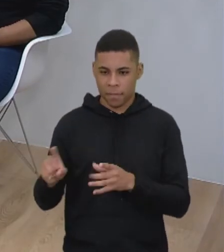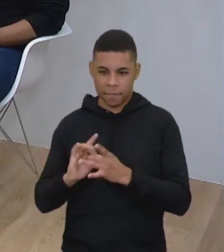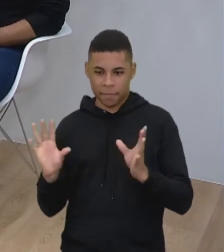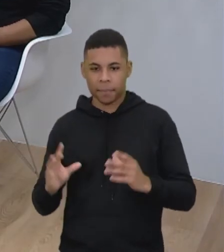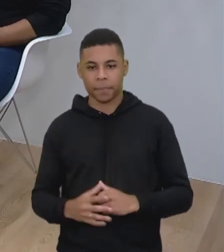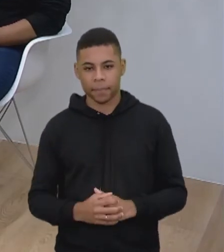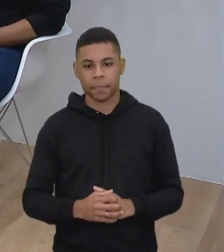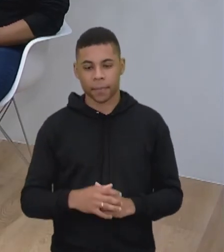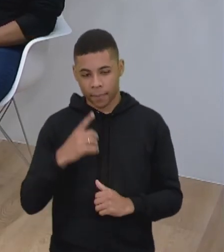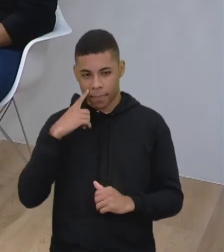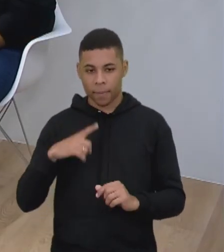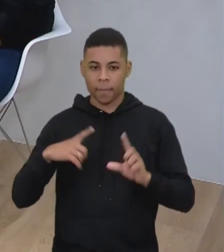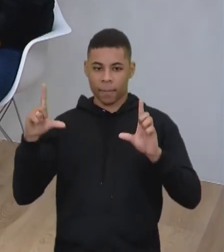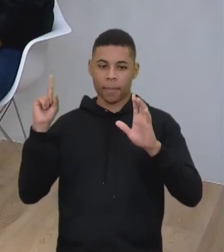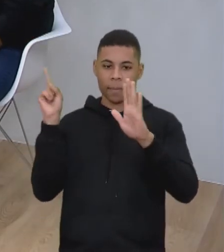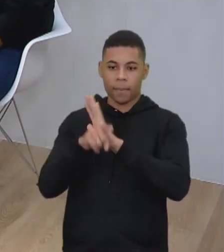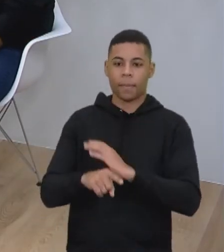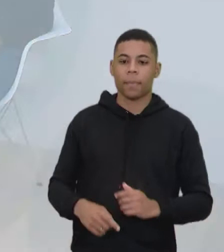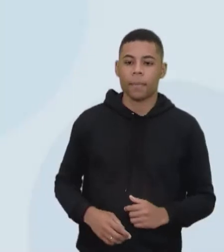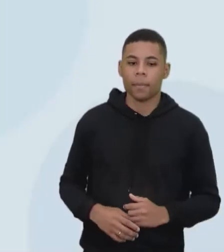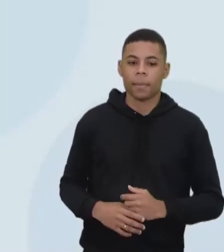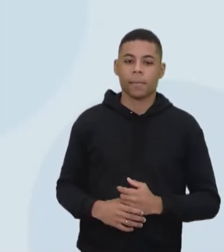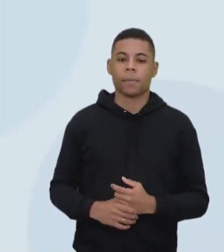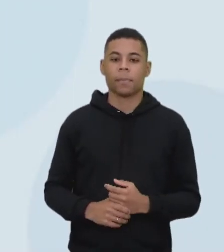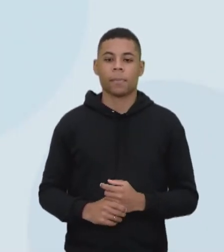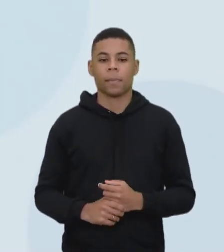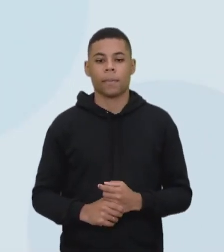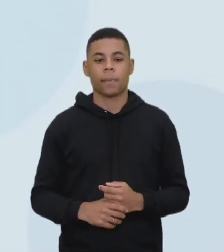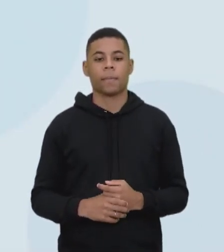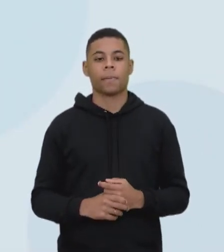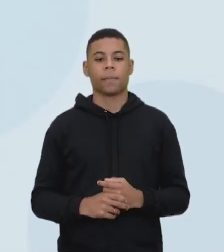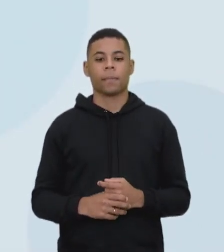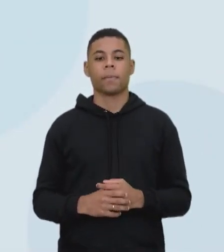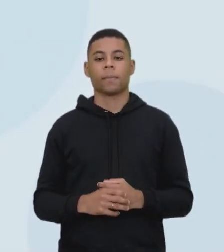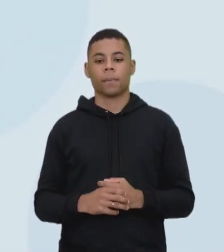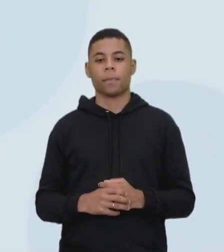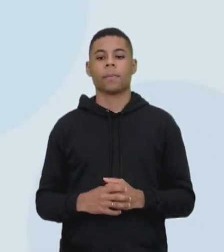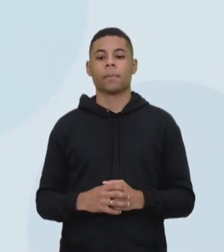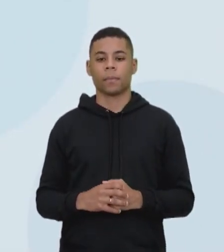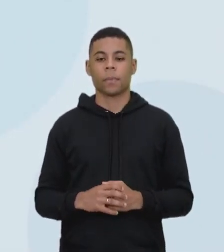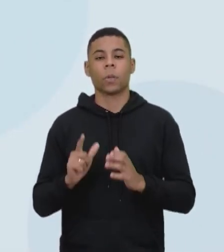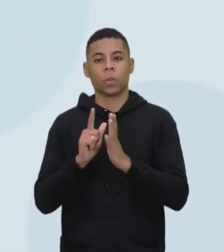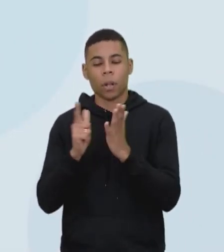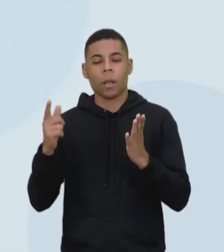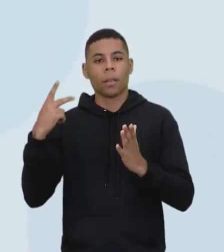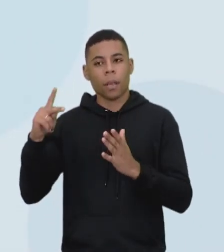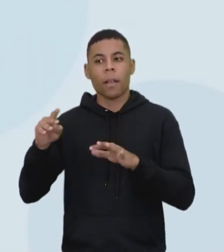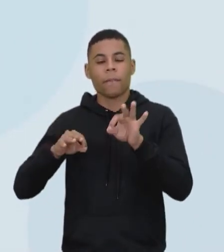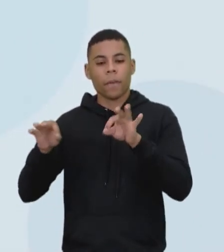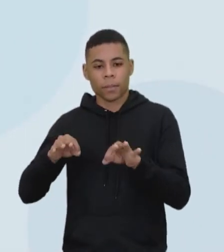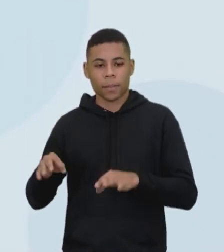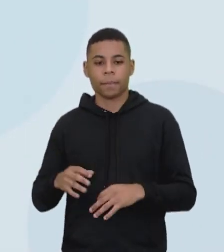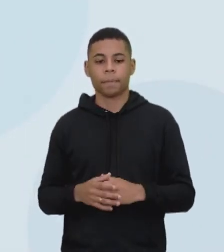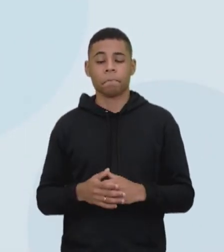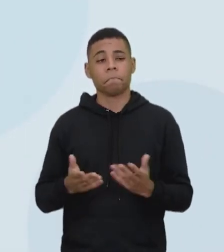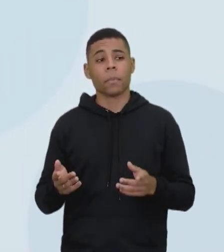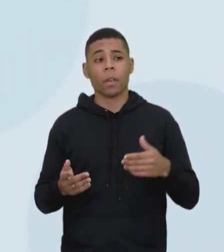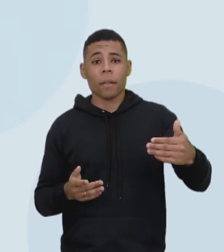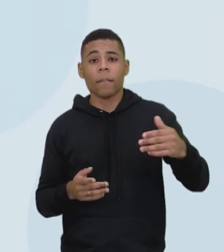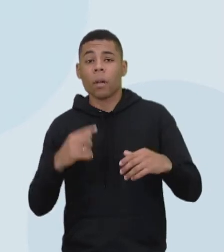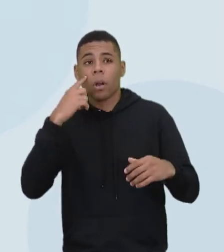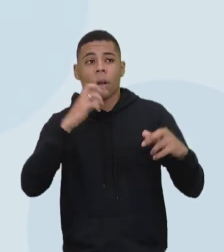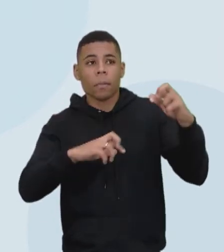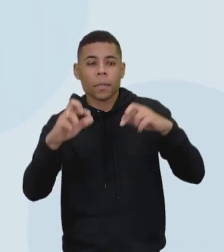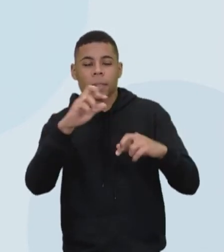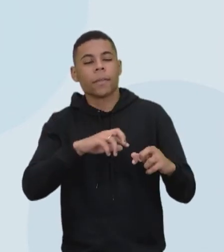candidatos. tá na tela a perguntinha aí, olha, Laboratório de Produção Jornalística, o componente 1. Os alunos vão fazer um observatório de